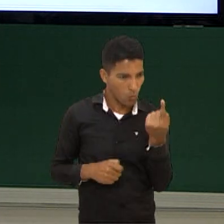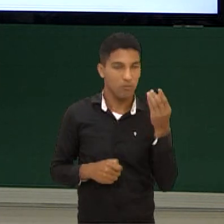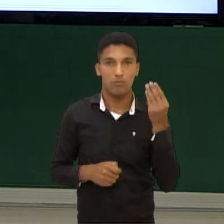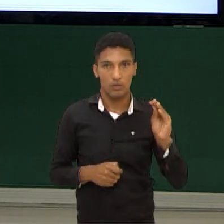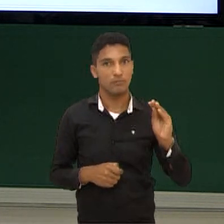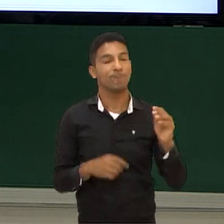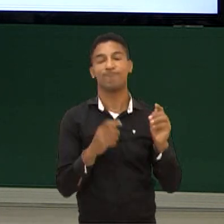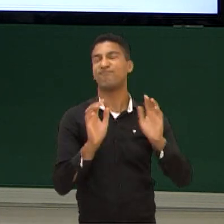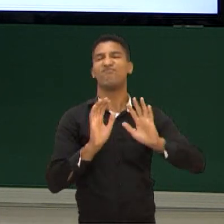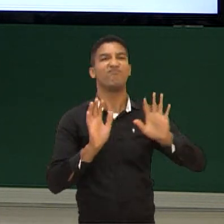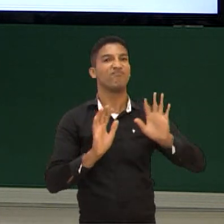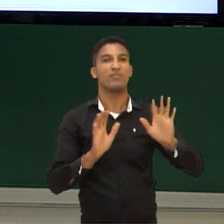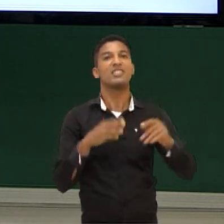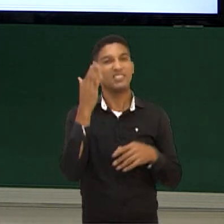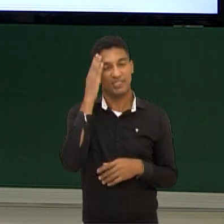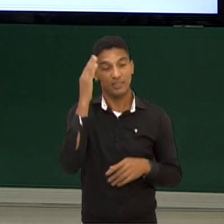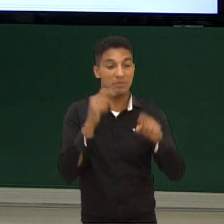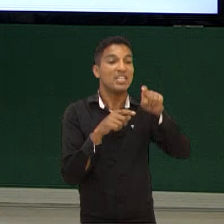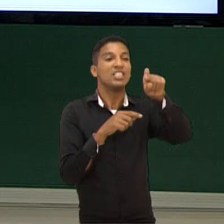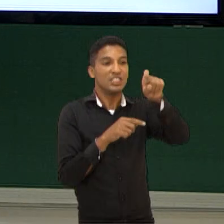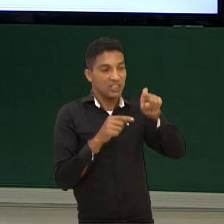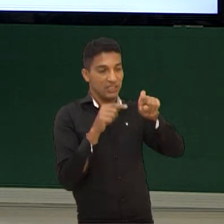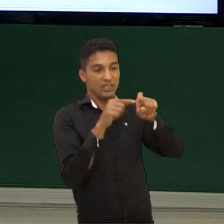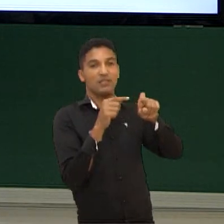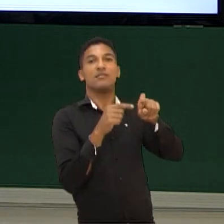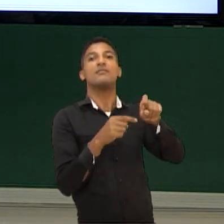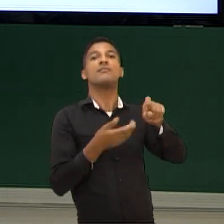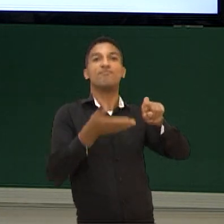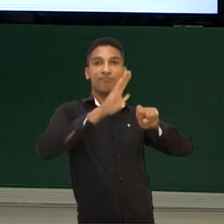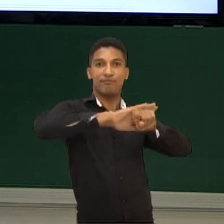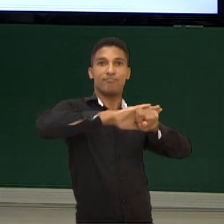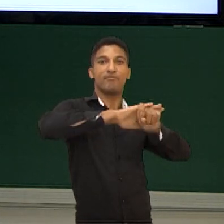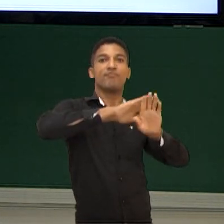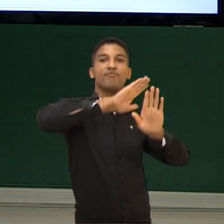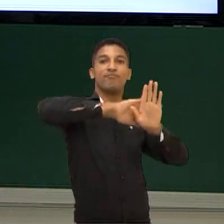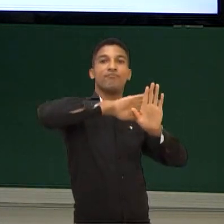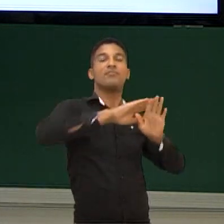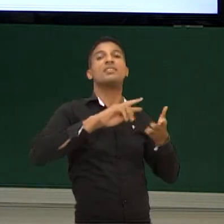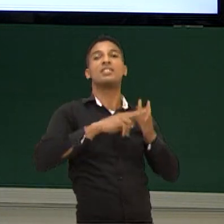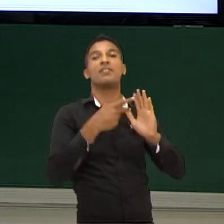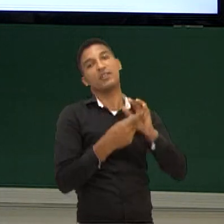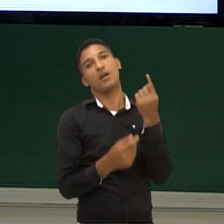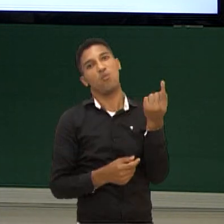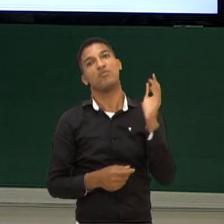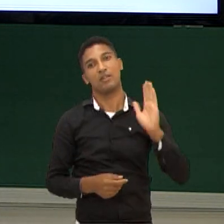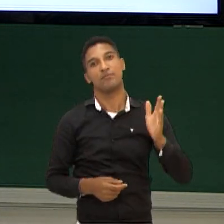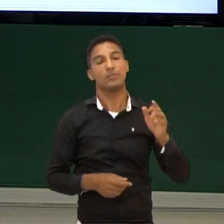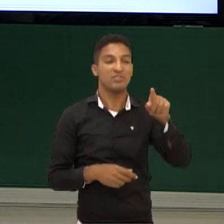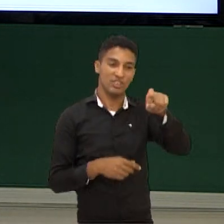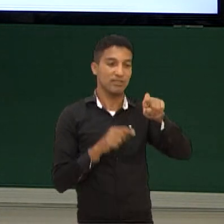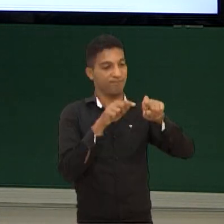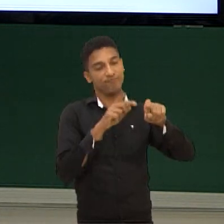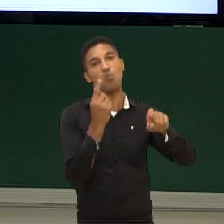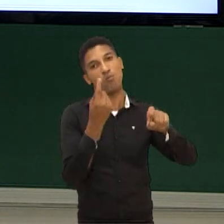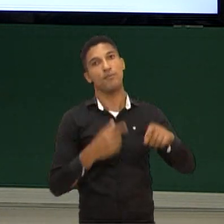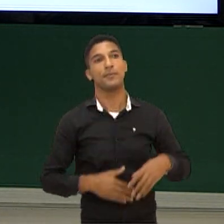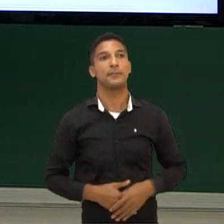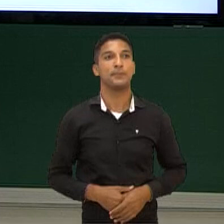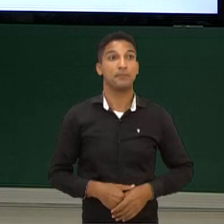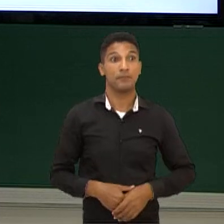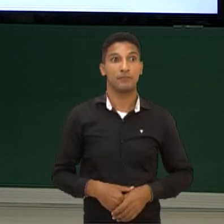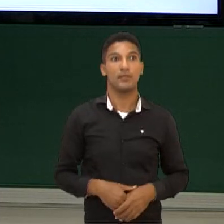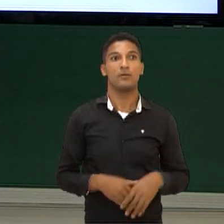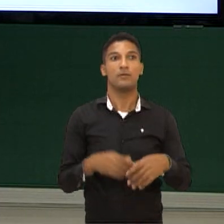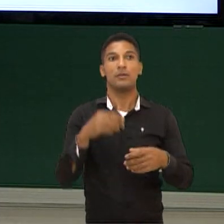só está o x, a gente está se referindo a 1x. E 360 graus dividido por